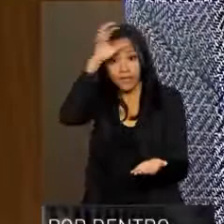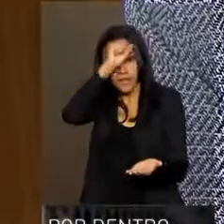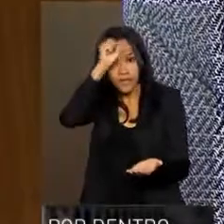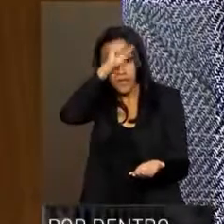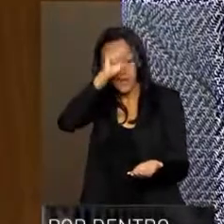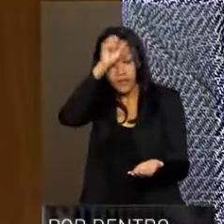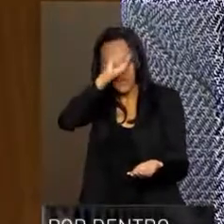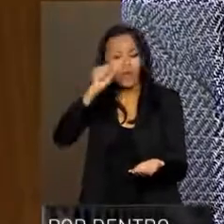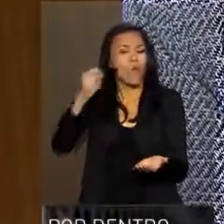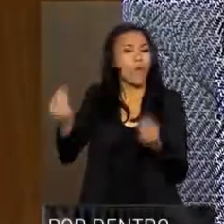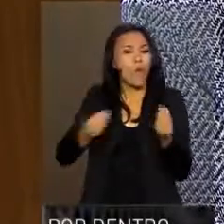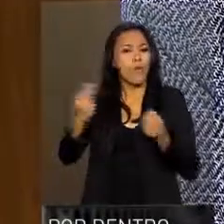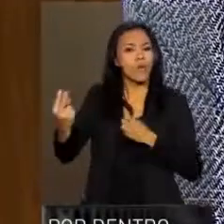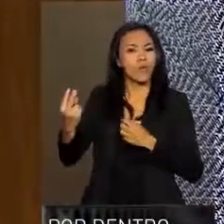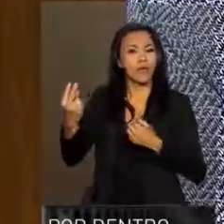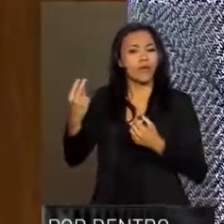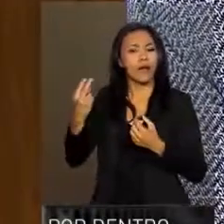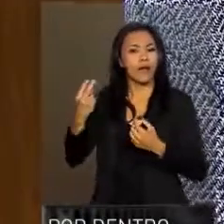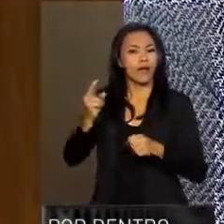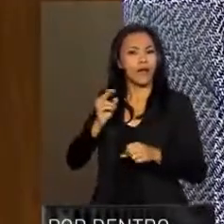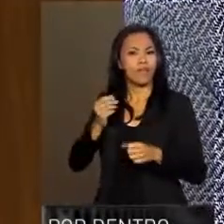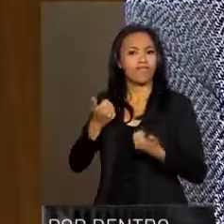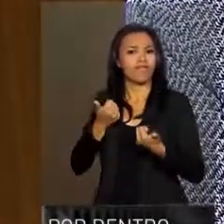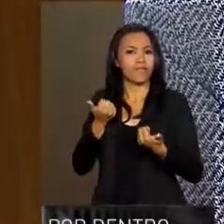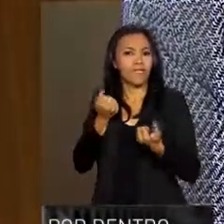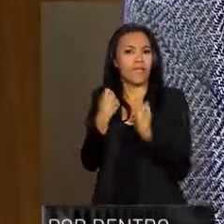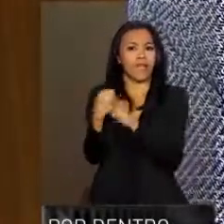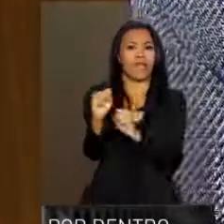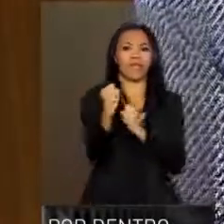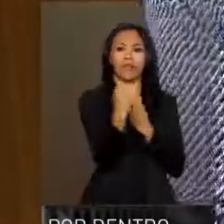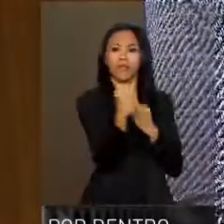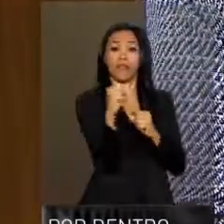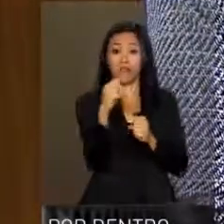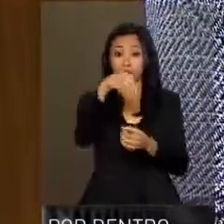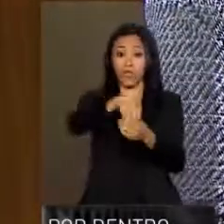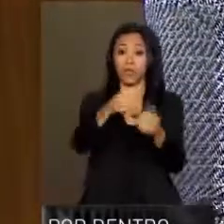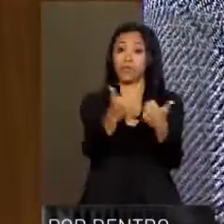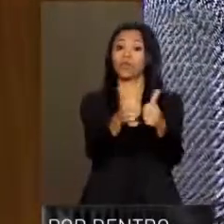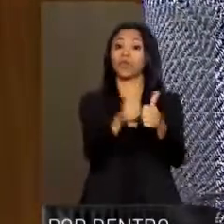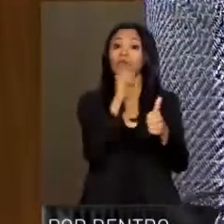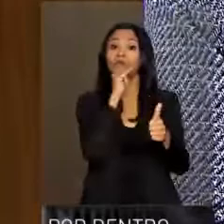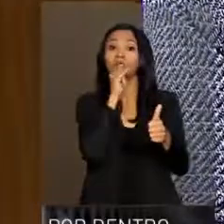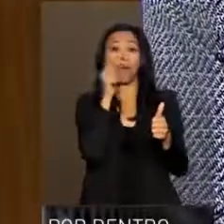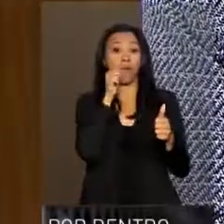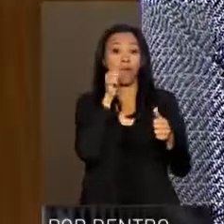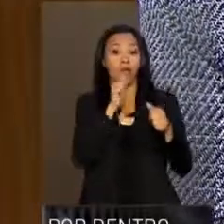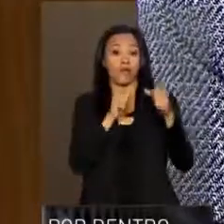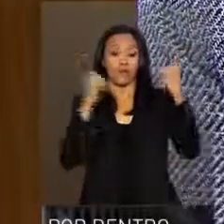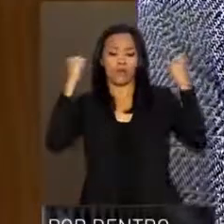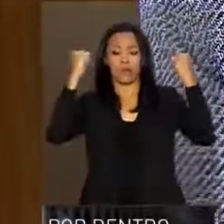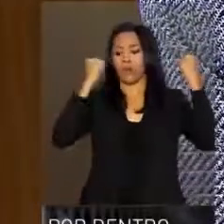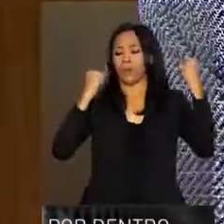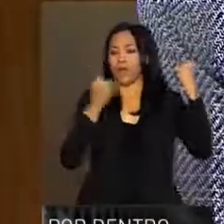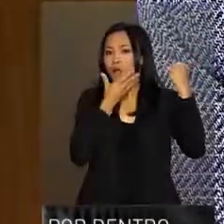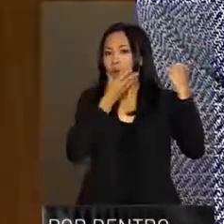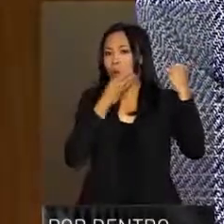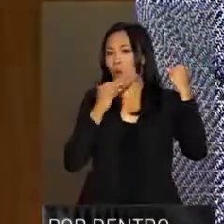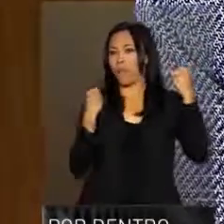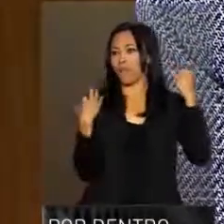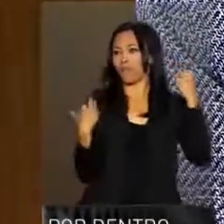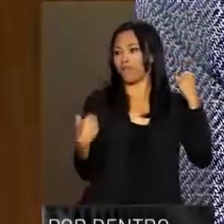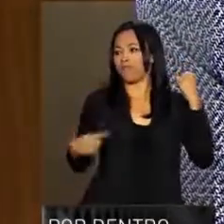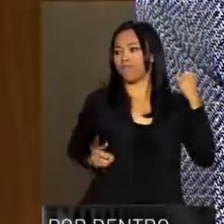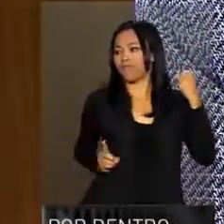para que essa mulher venha a se defender no caso dos coletivos também ou seja a mulher vive um momento em que dentro de casa ela também